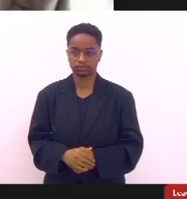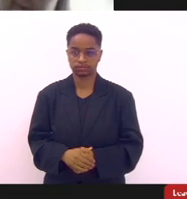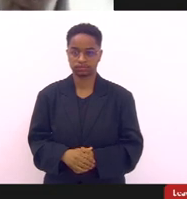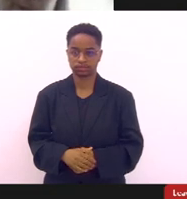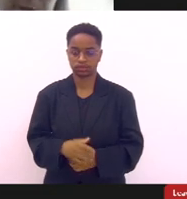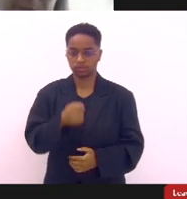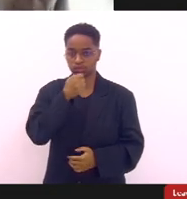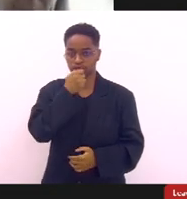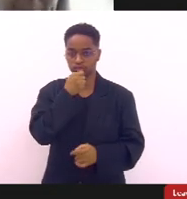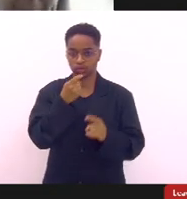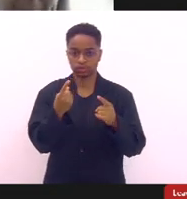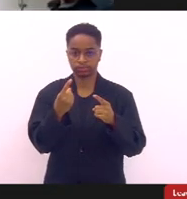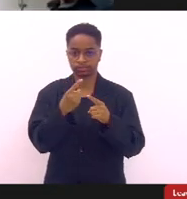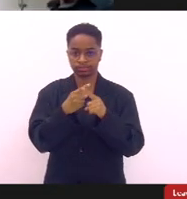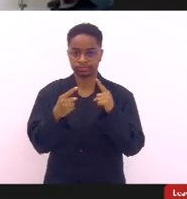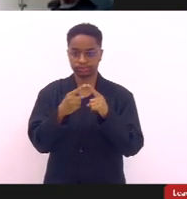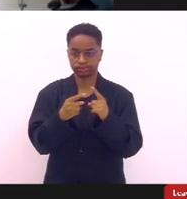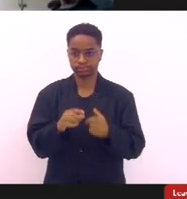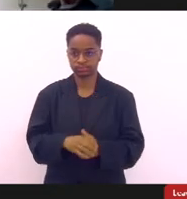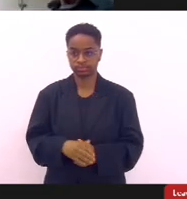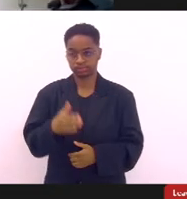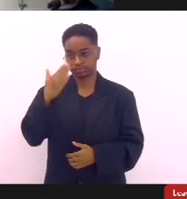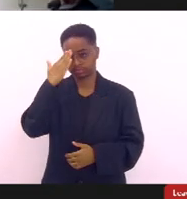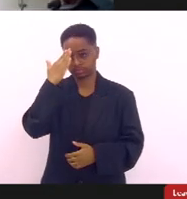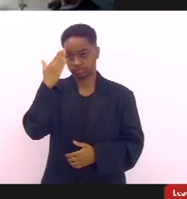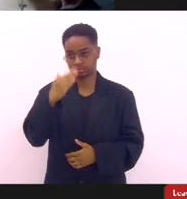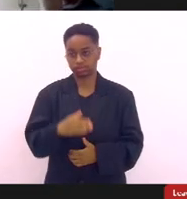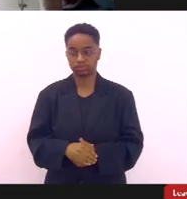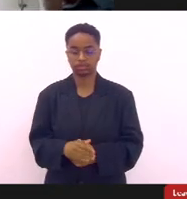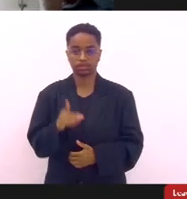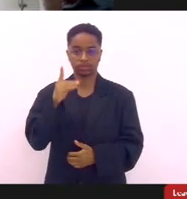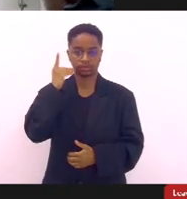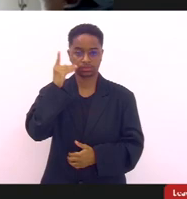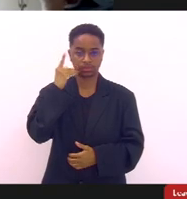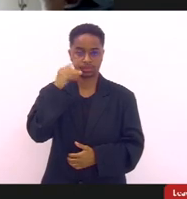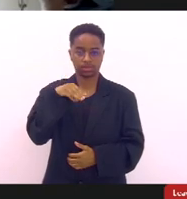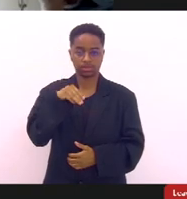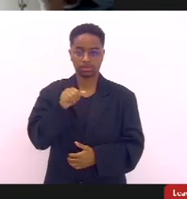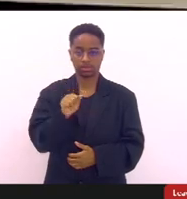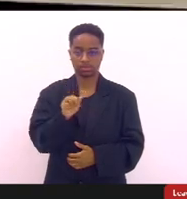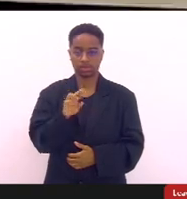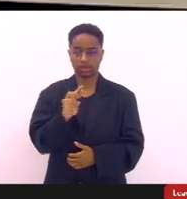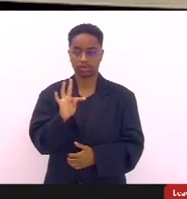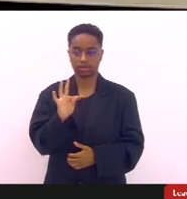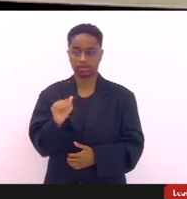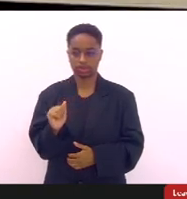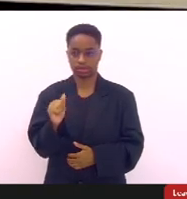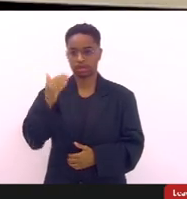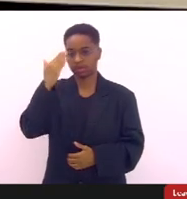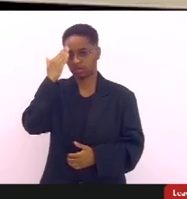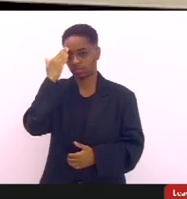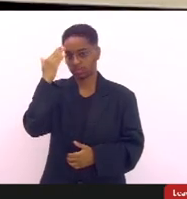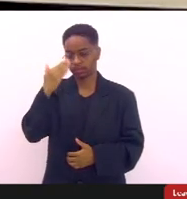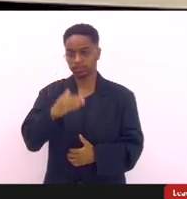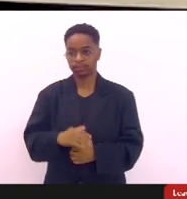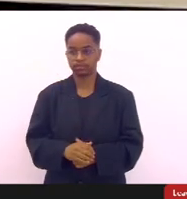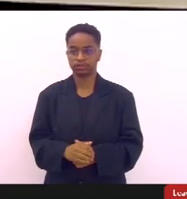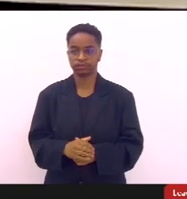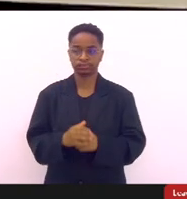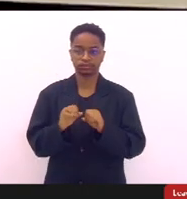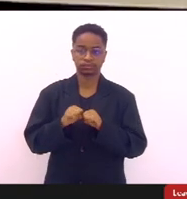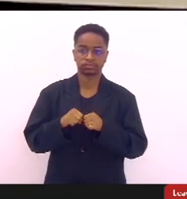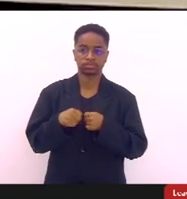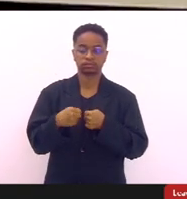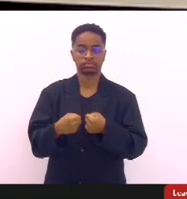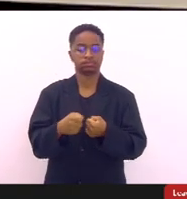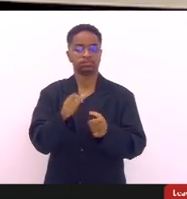Está sem som, doutor Tiago? Obrigado, deputada Marta Rocha. Agradeço ao esforço da